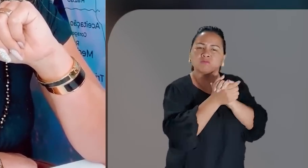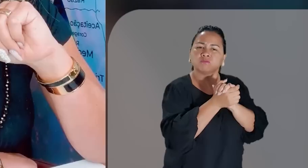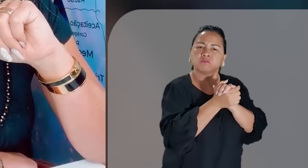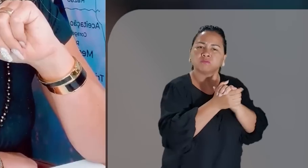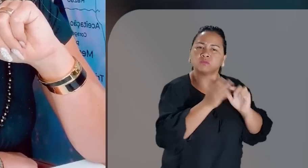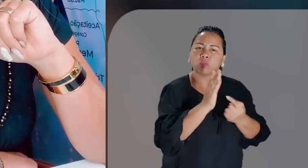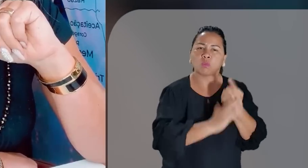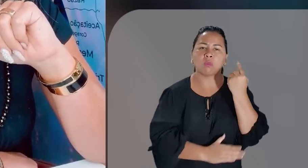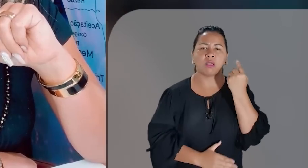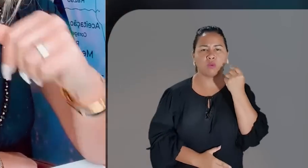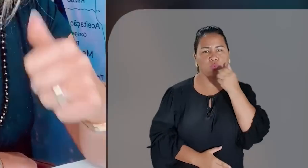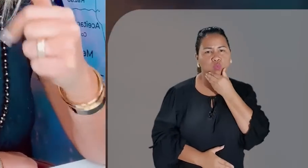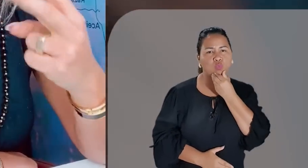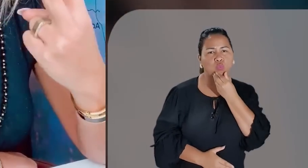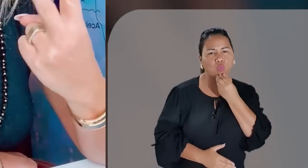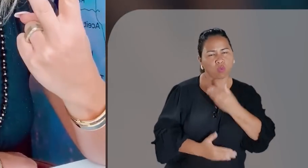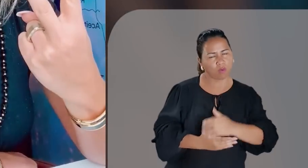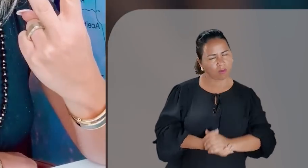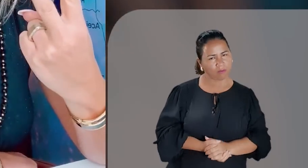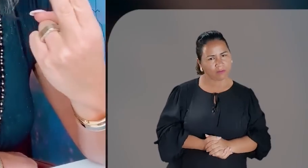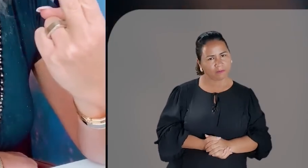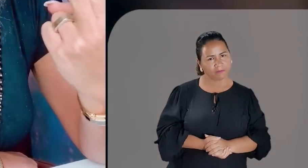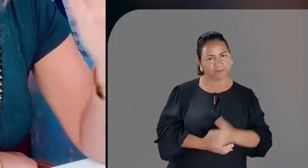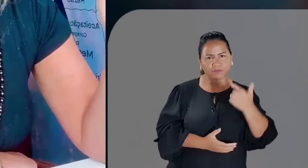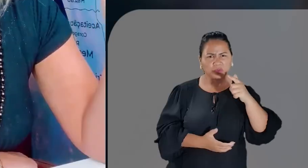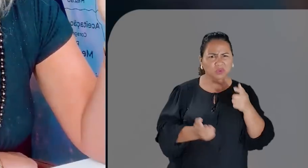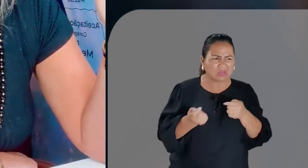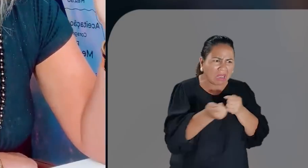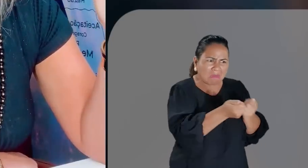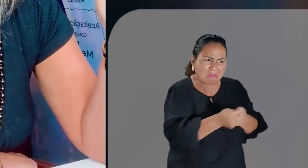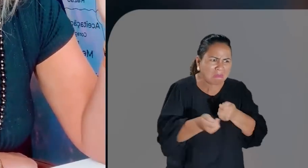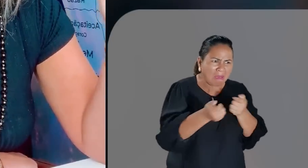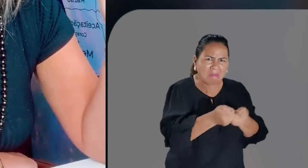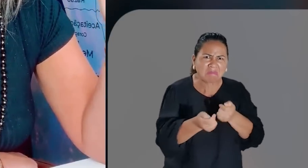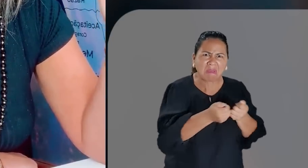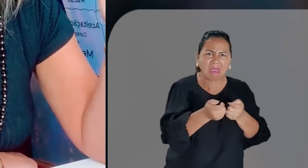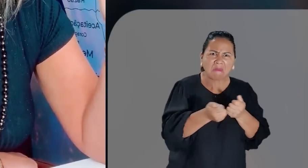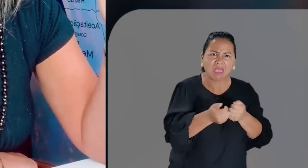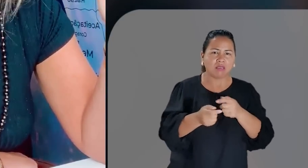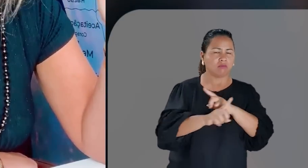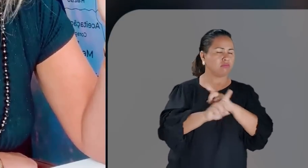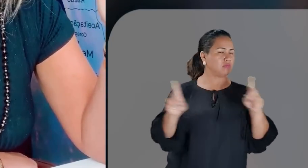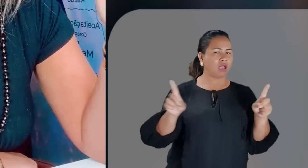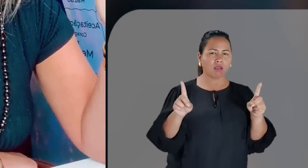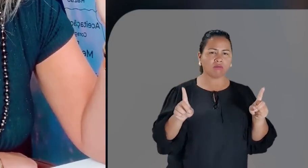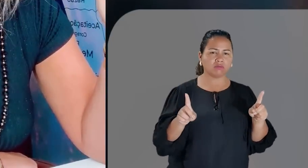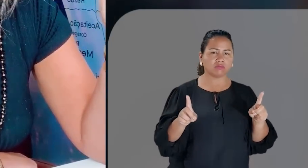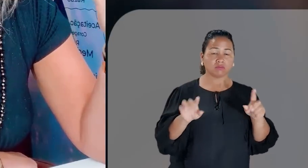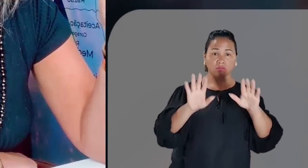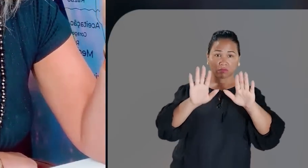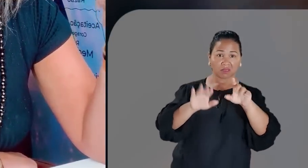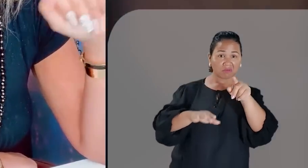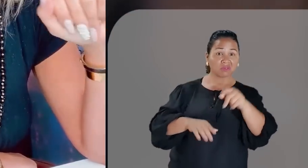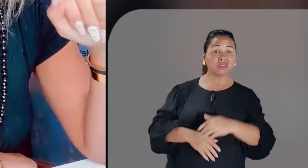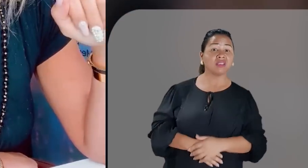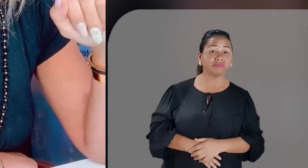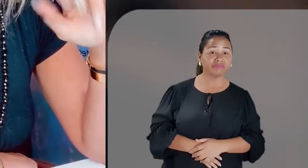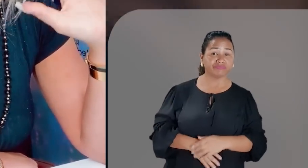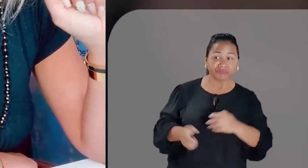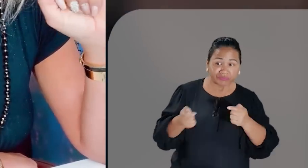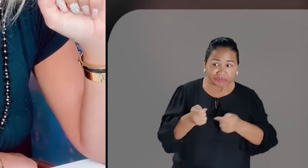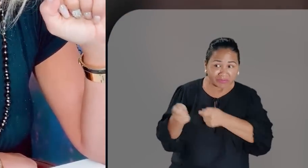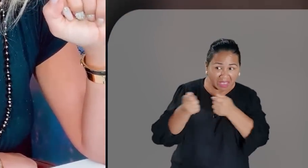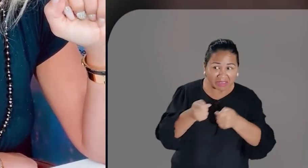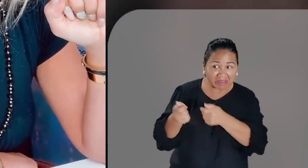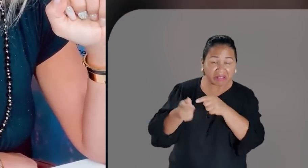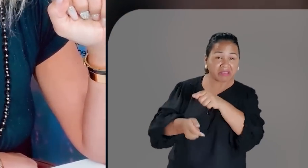né? Ok, o homem pode casar com duas mulheres, onde as duas sabem que elas são casadas com o mesmo homem. Ninguém está enganando ninguém, pelo contrário, elas são amigas. Elas se